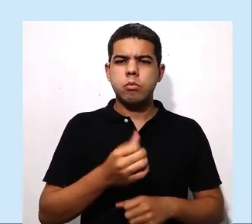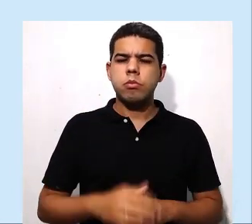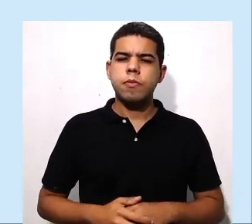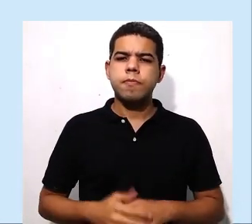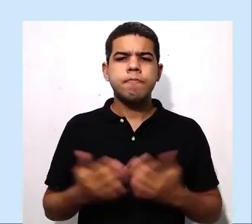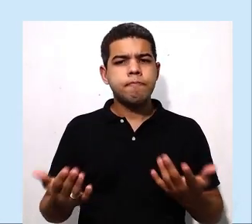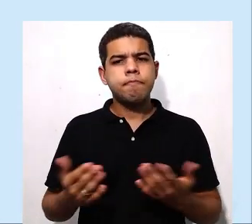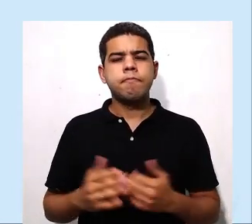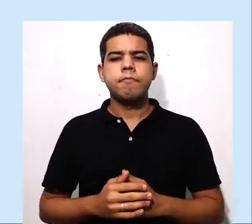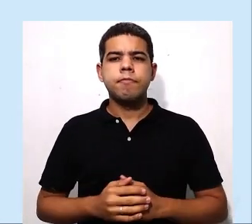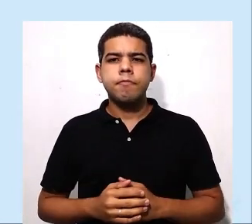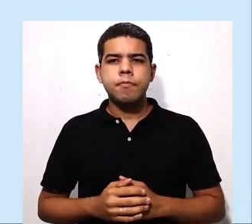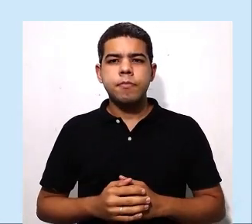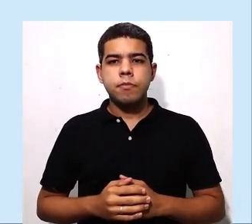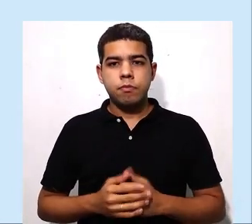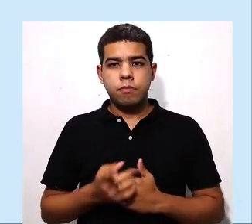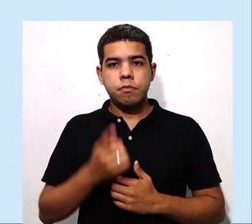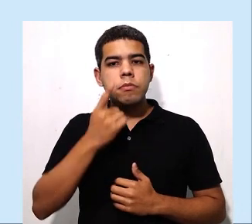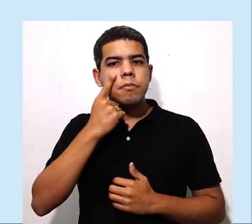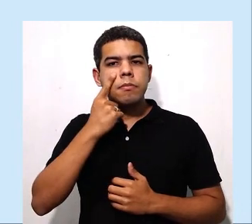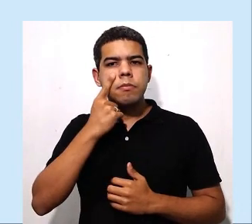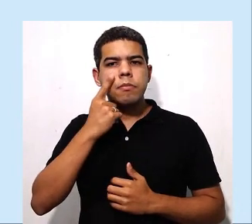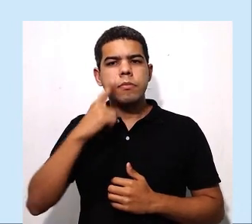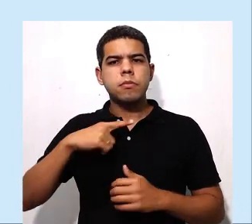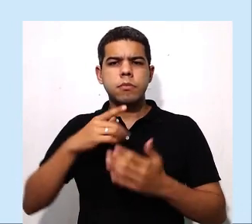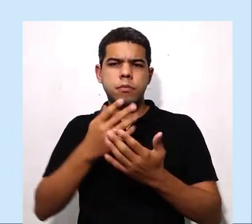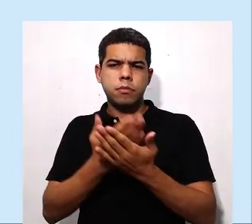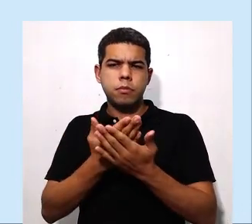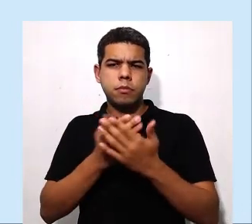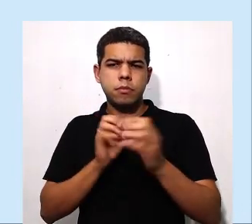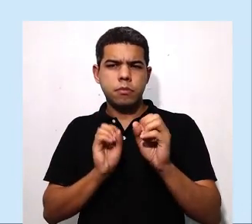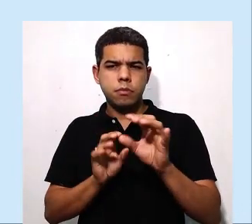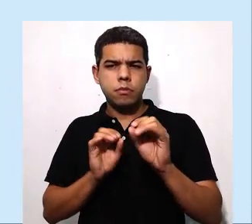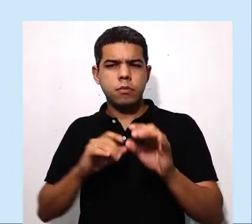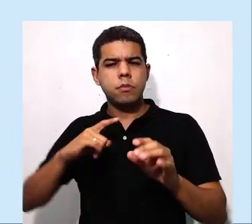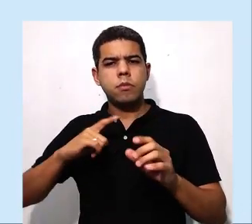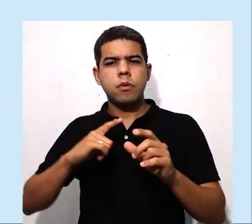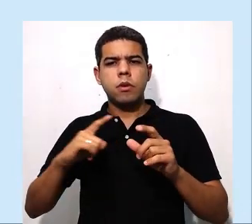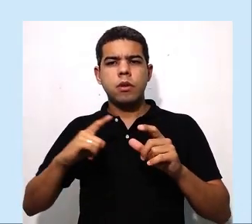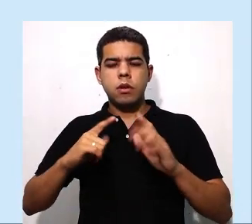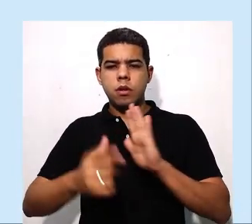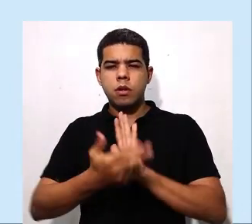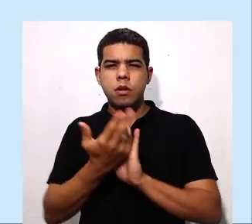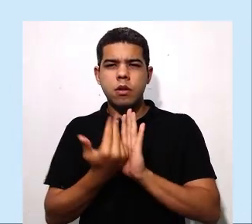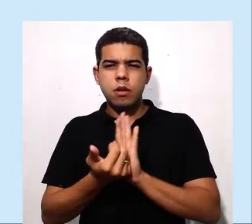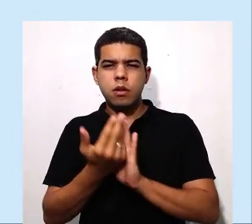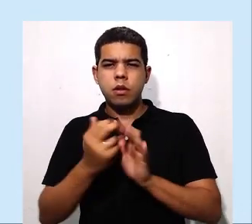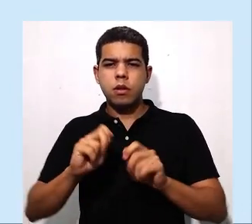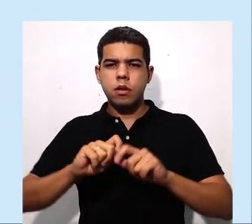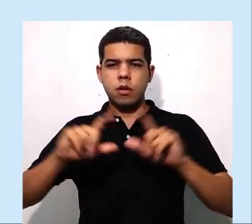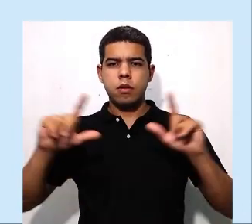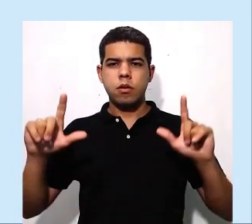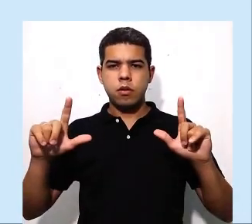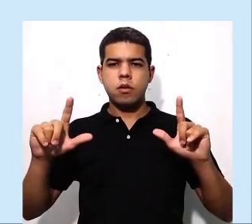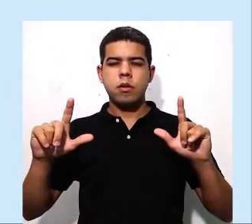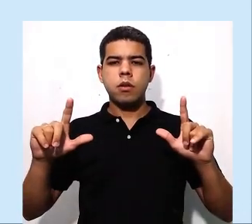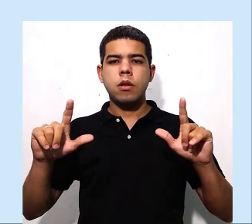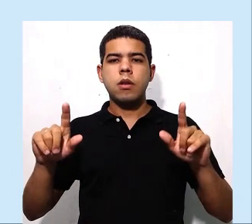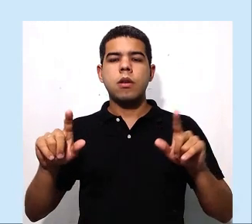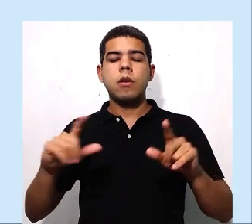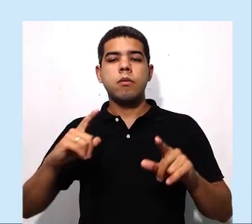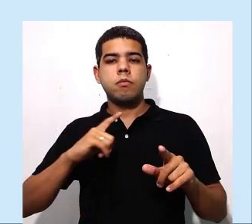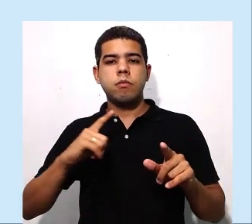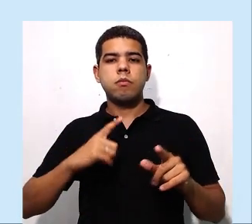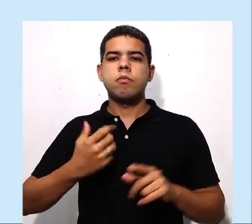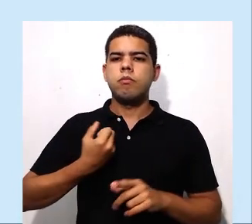veja aqui. Nesta aula, a gente viu ampliação de figuras. Ampliar, aumentar. Então, existe um número que eu vou